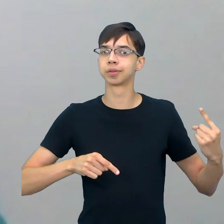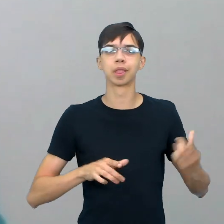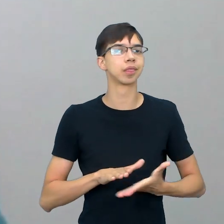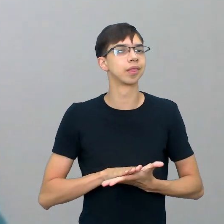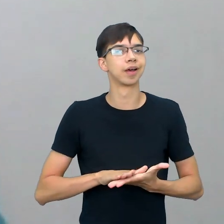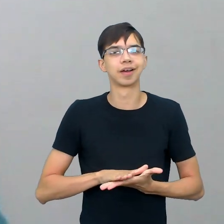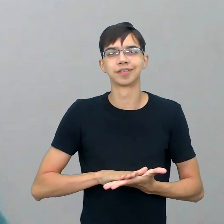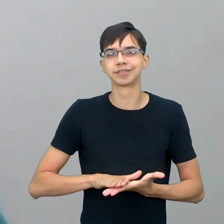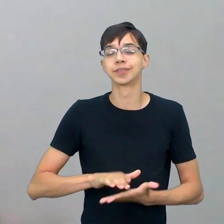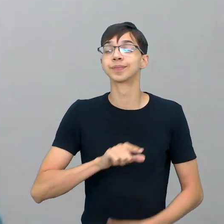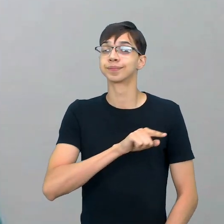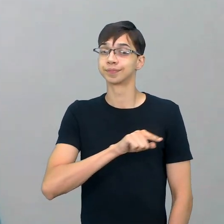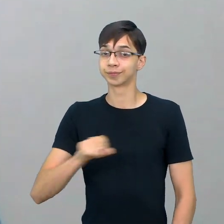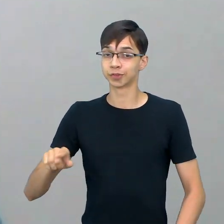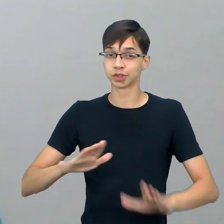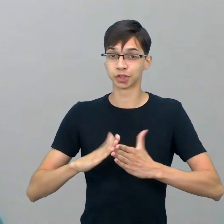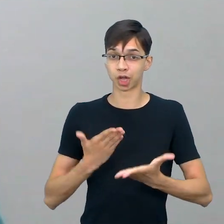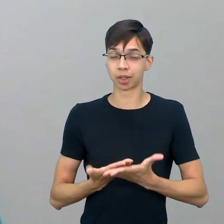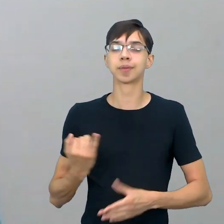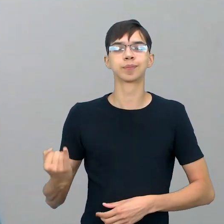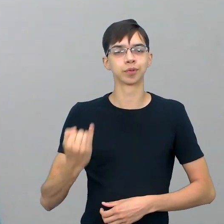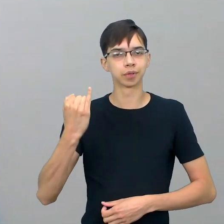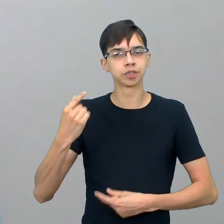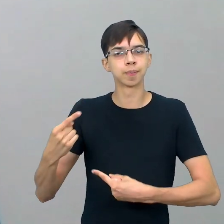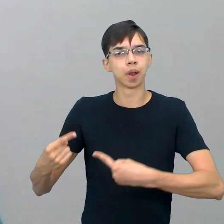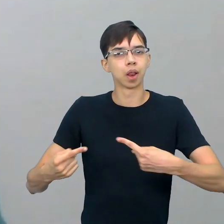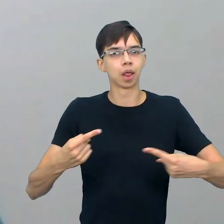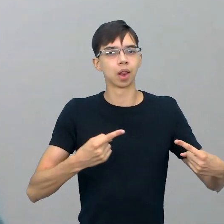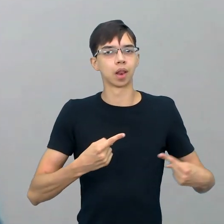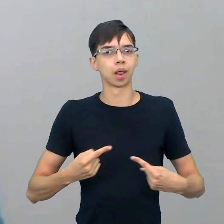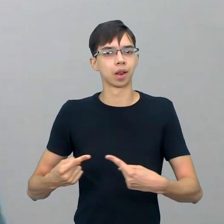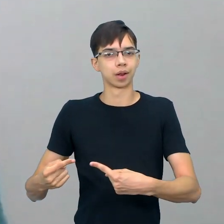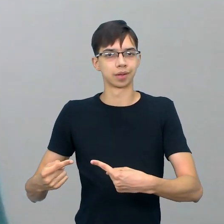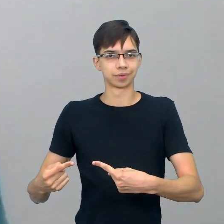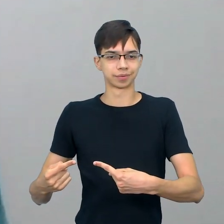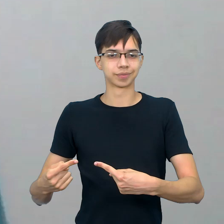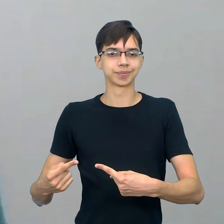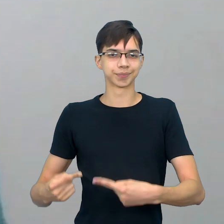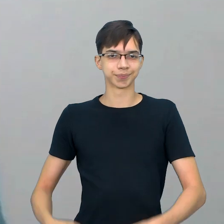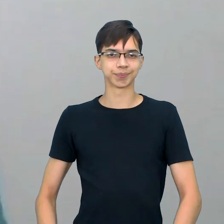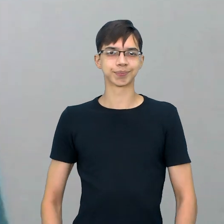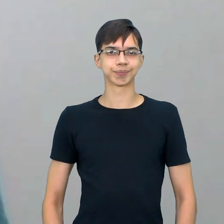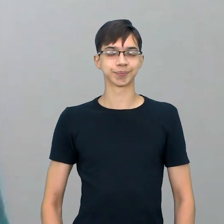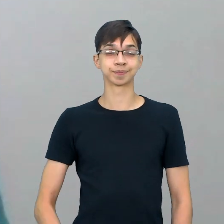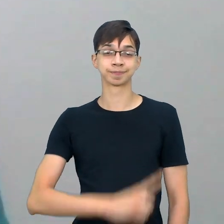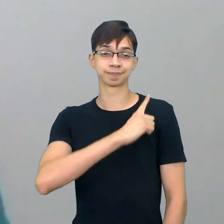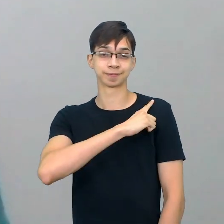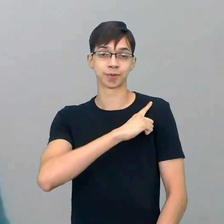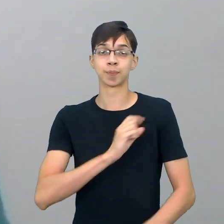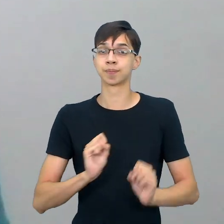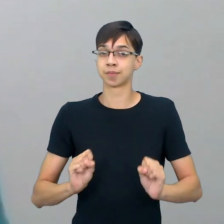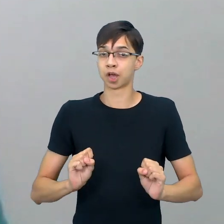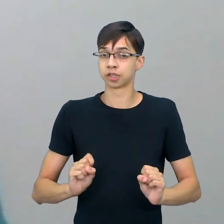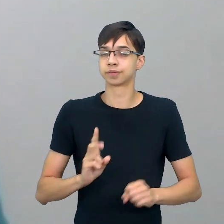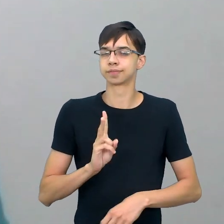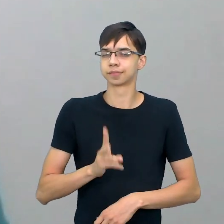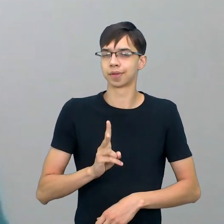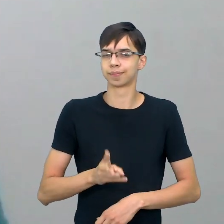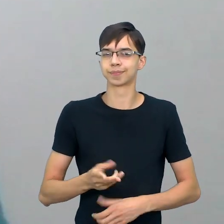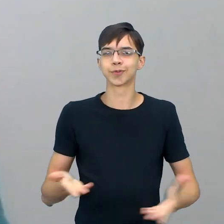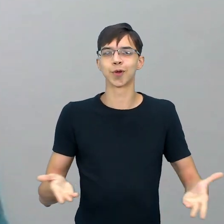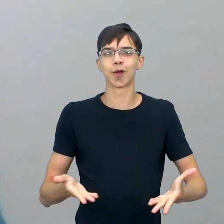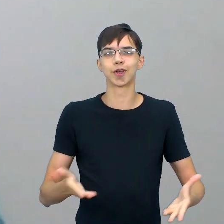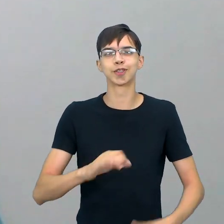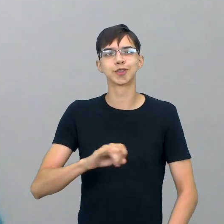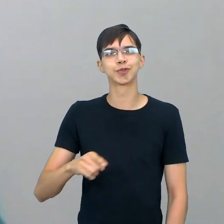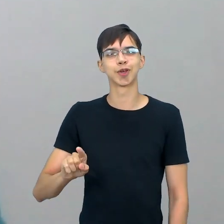possam oportunizar em outras séries, podendo ser na terceira, esse caso é na primeira série, sempre é possível. Passo para o João, que eu